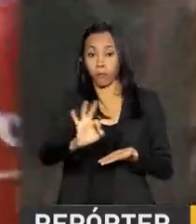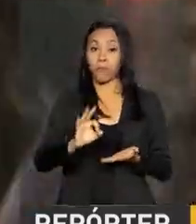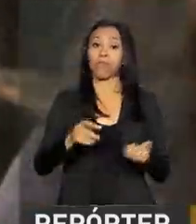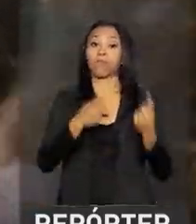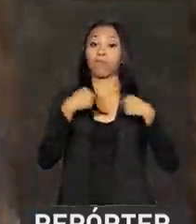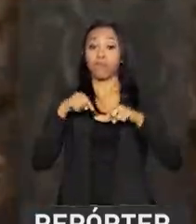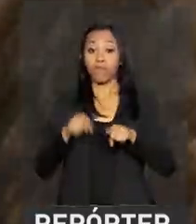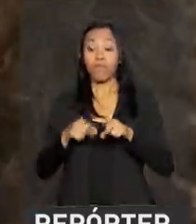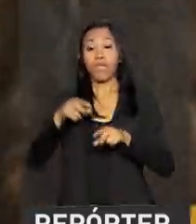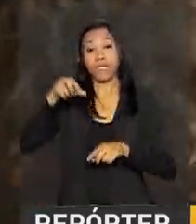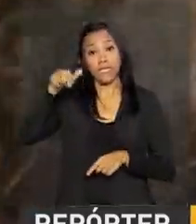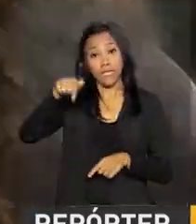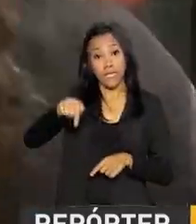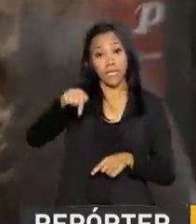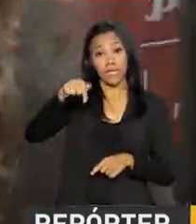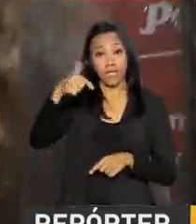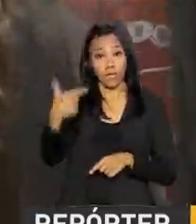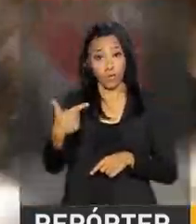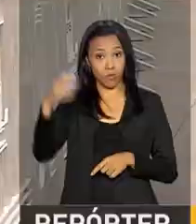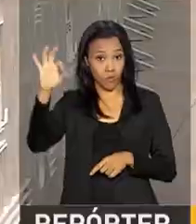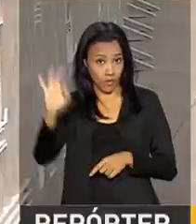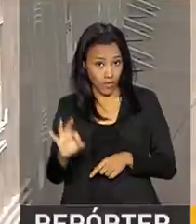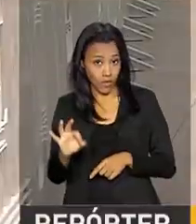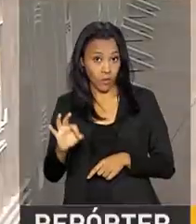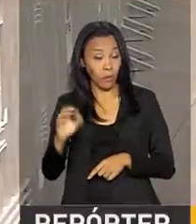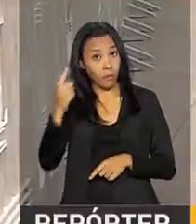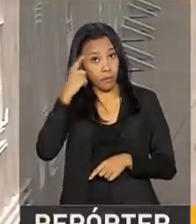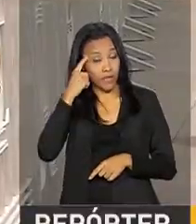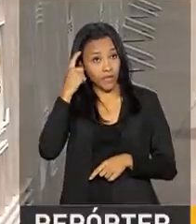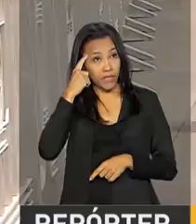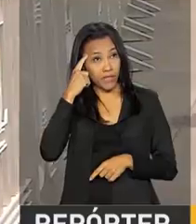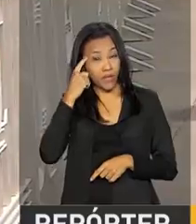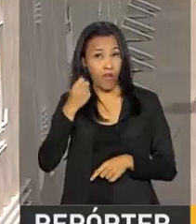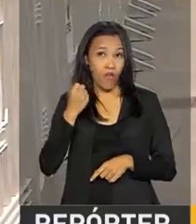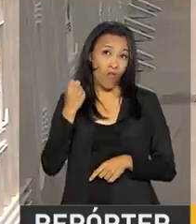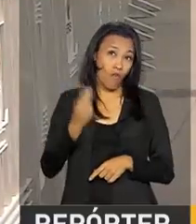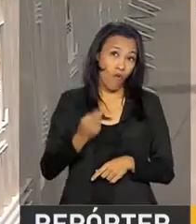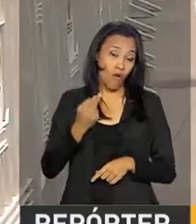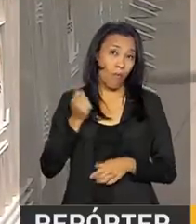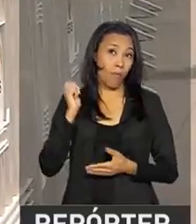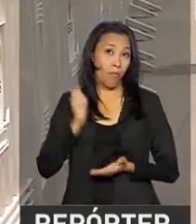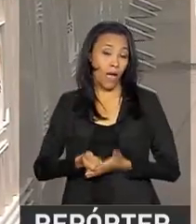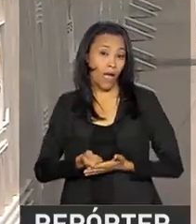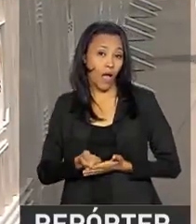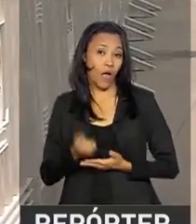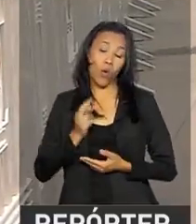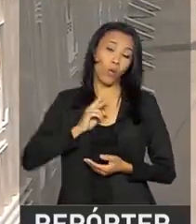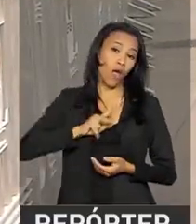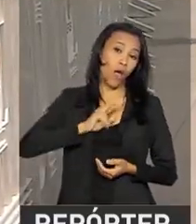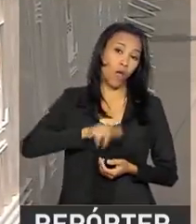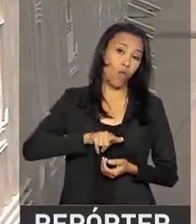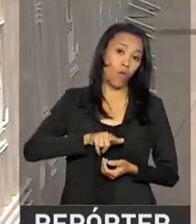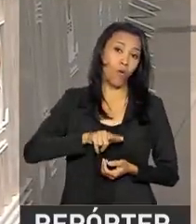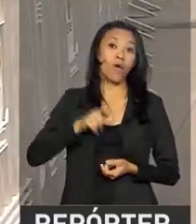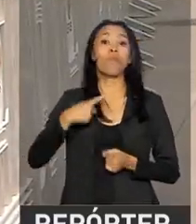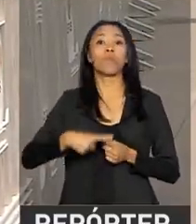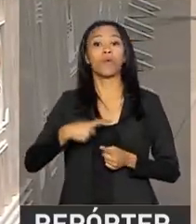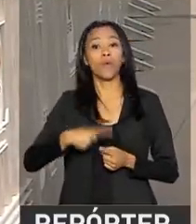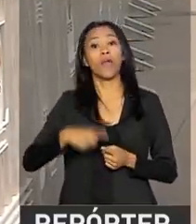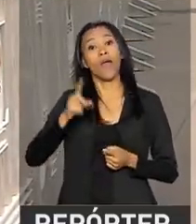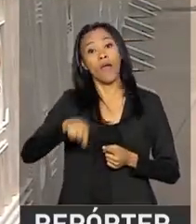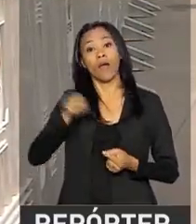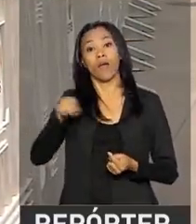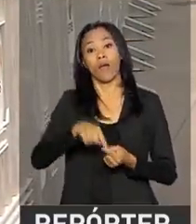e 72 por cento pensam se vão poder pagar uma compra mostrando a intenção de equilibrar